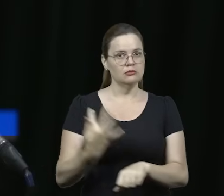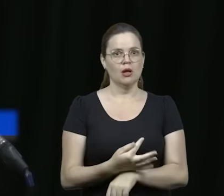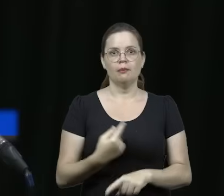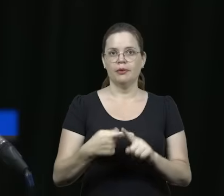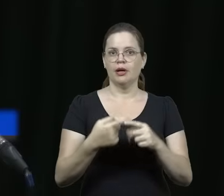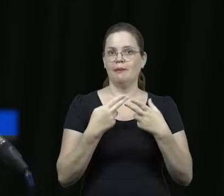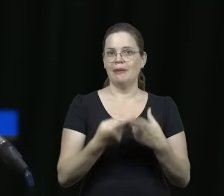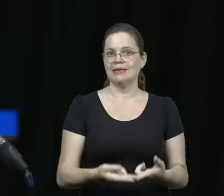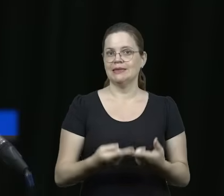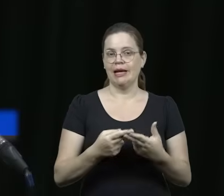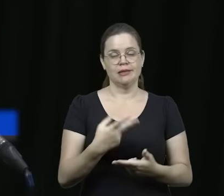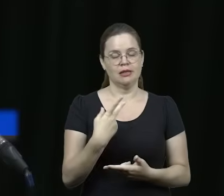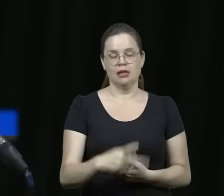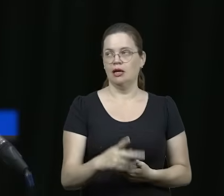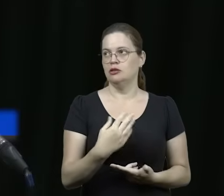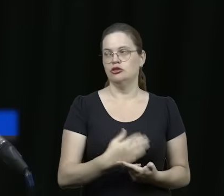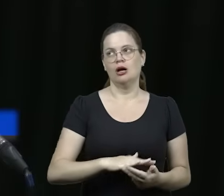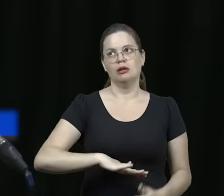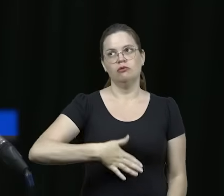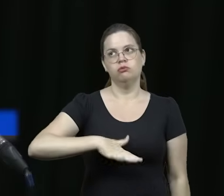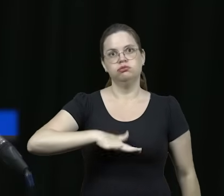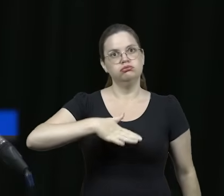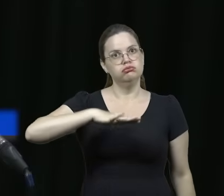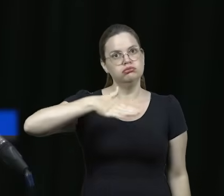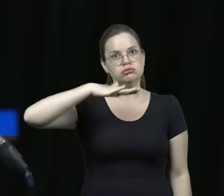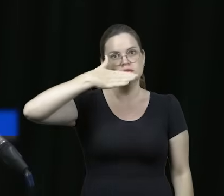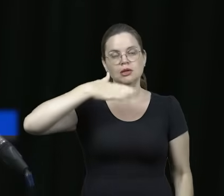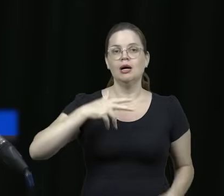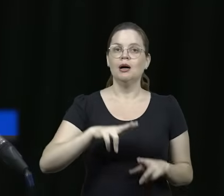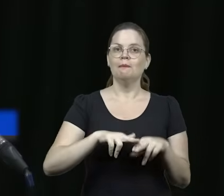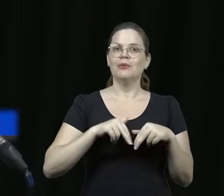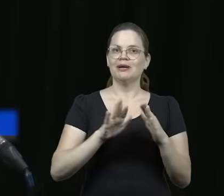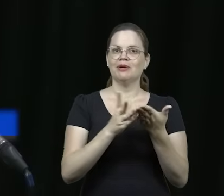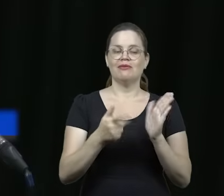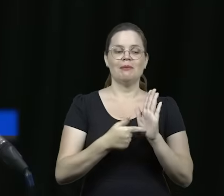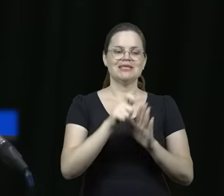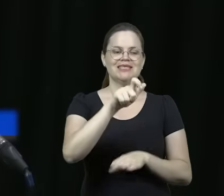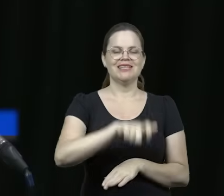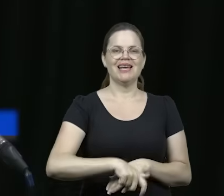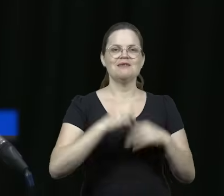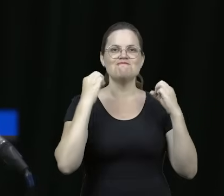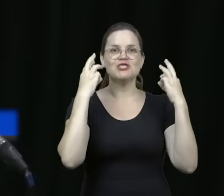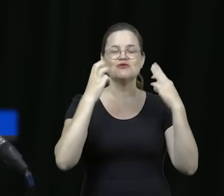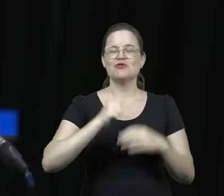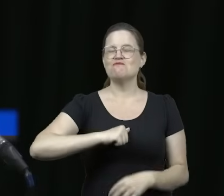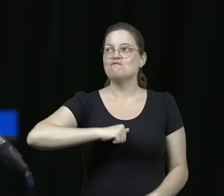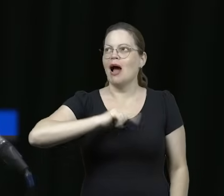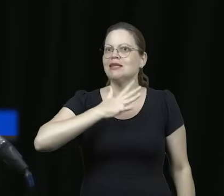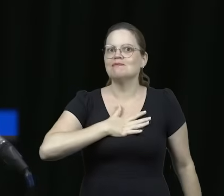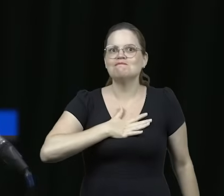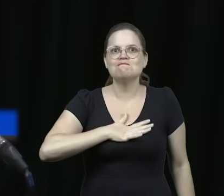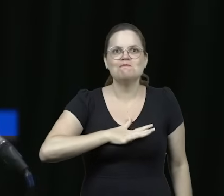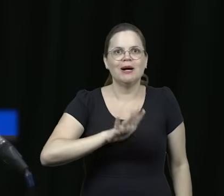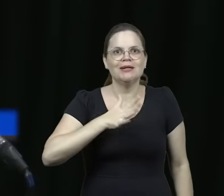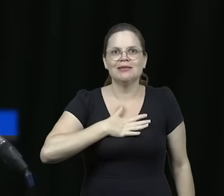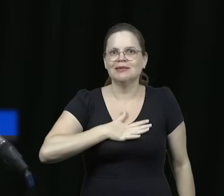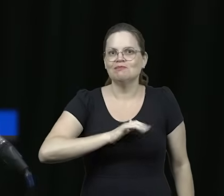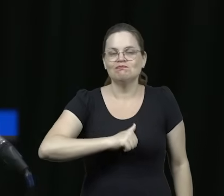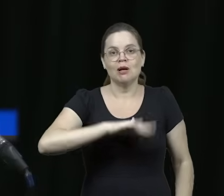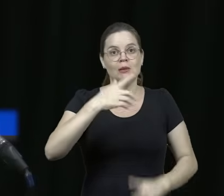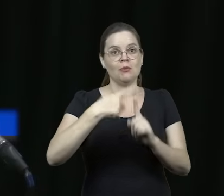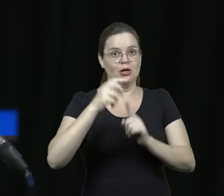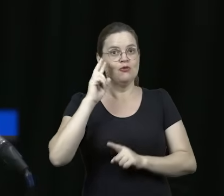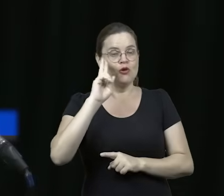se esgotando. Por isso que a palavra fala que ele foi o homem mais manso, porque o Senhor fez isso, tratou com ele, né? Isso. Tratou a